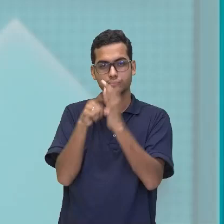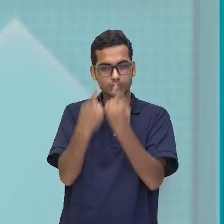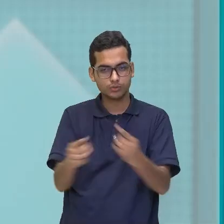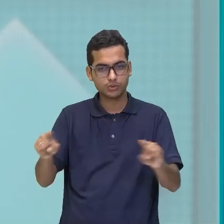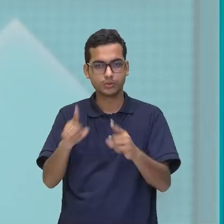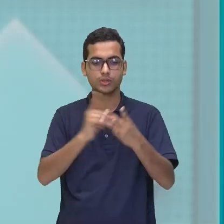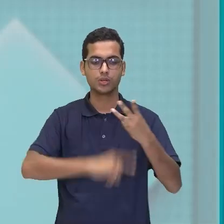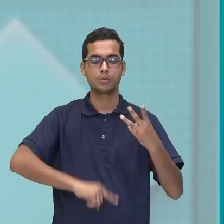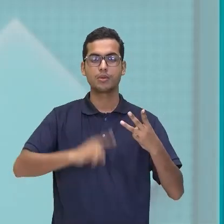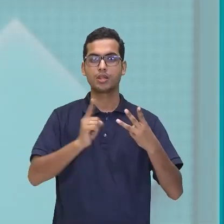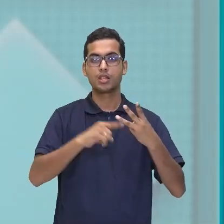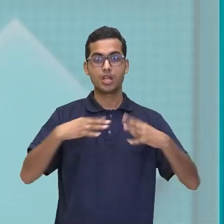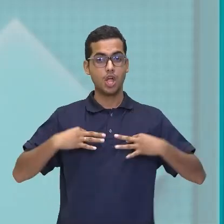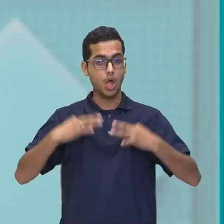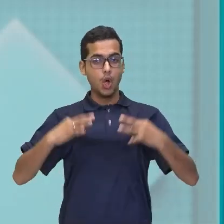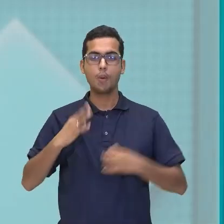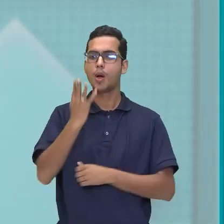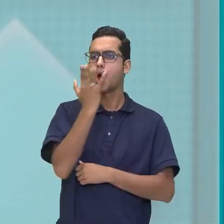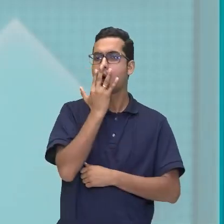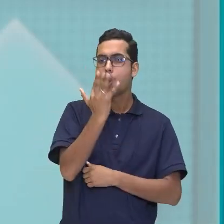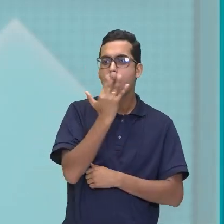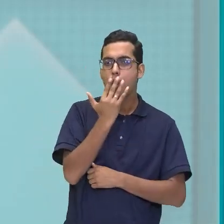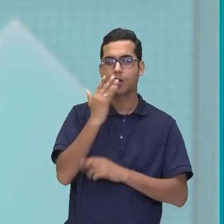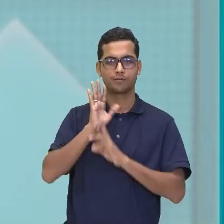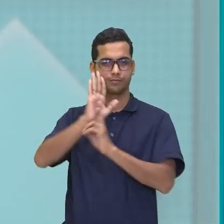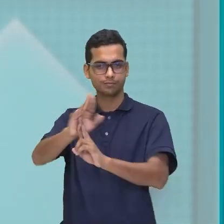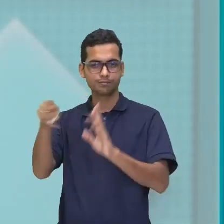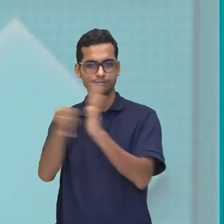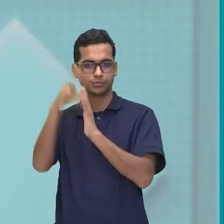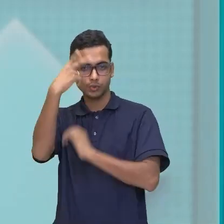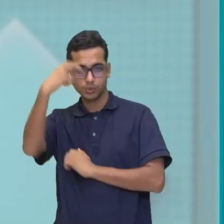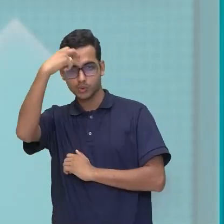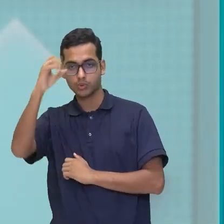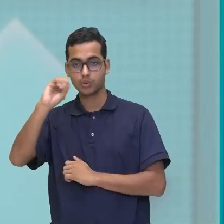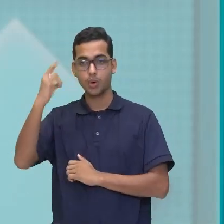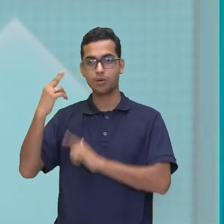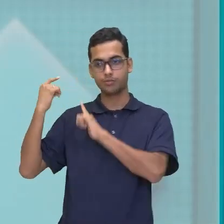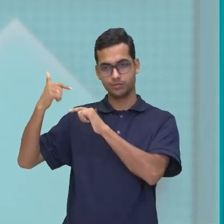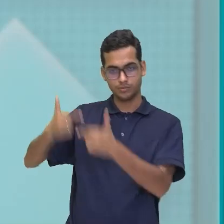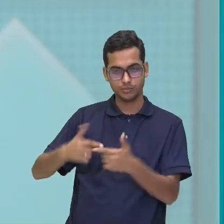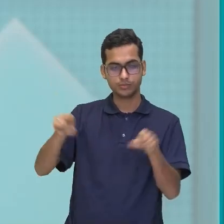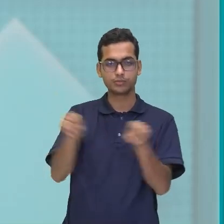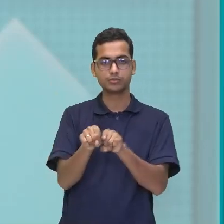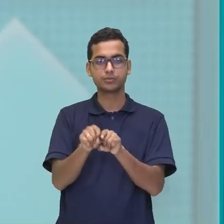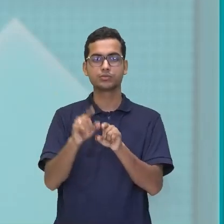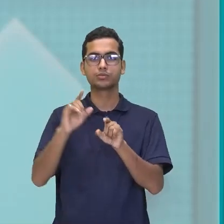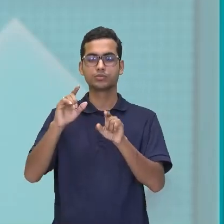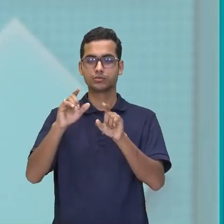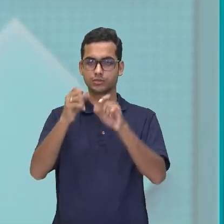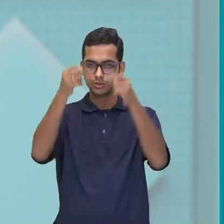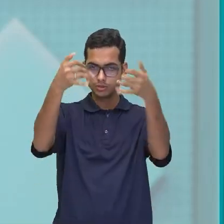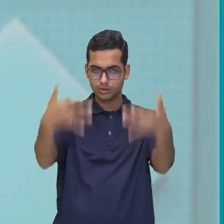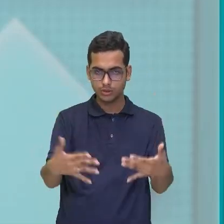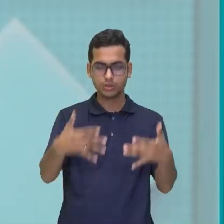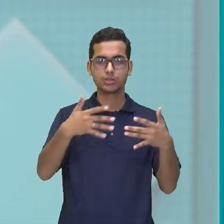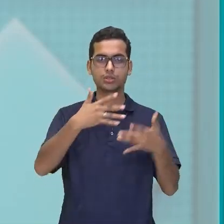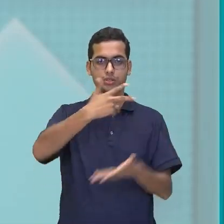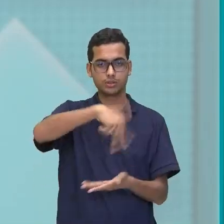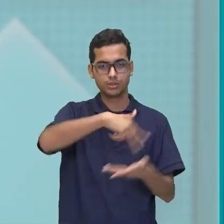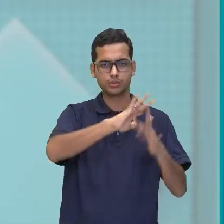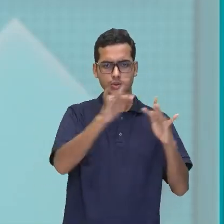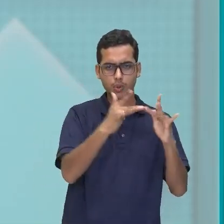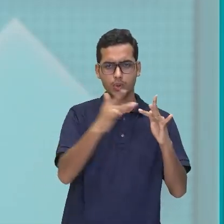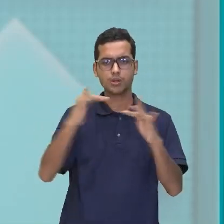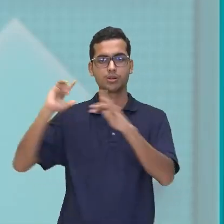representam aquela cultura, aquela tradição, certo? Então, falamos agora da questão da dança clássica e das